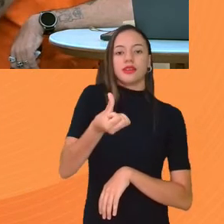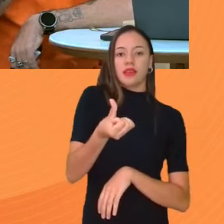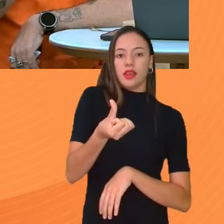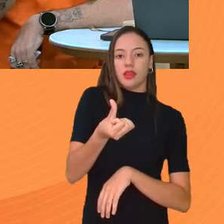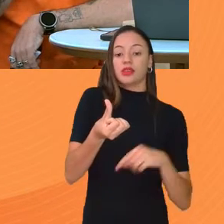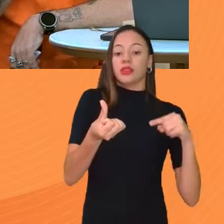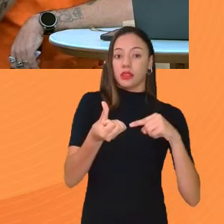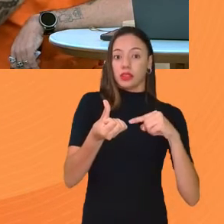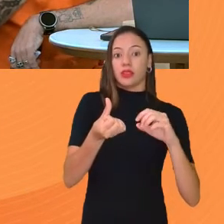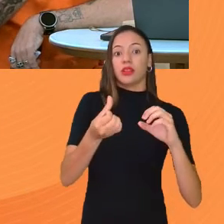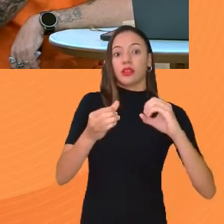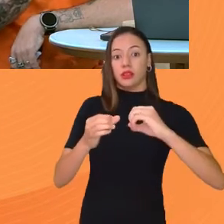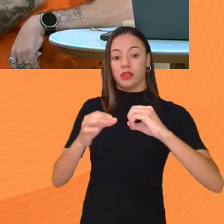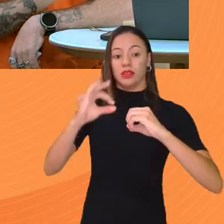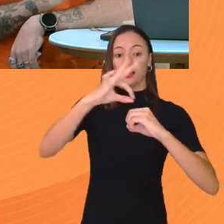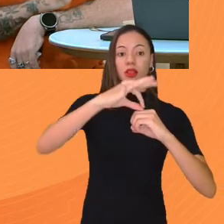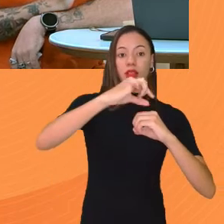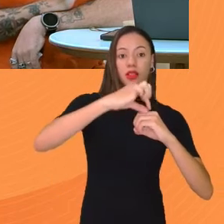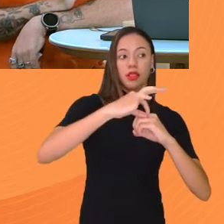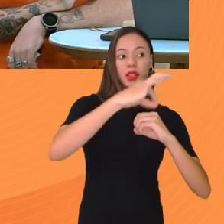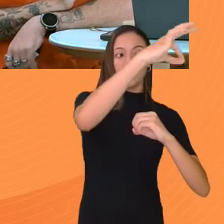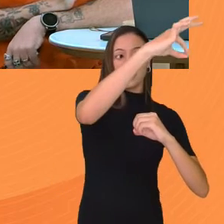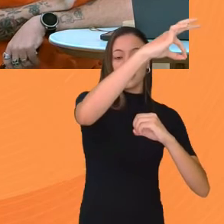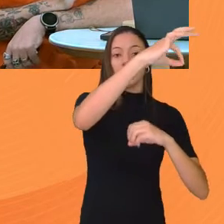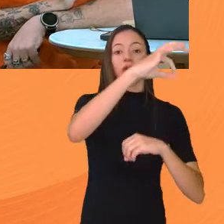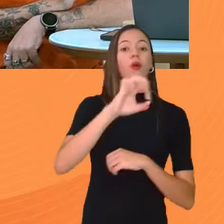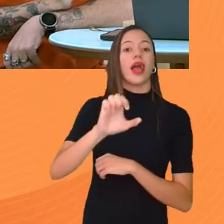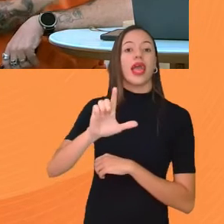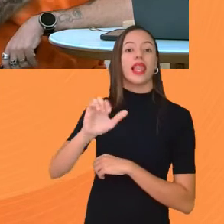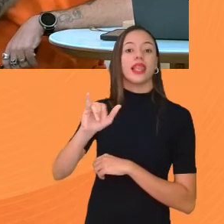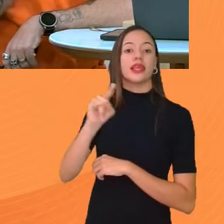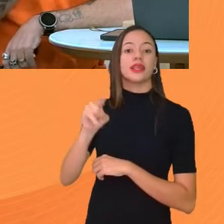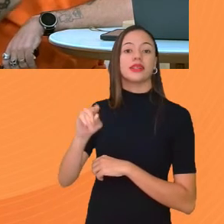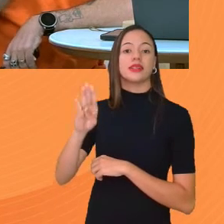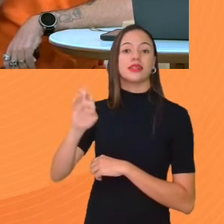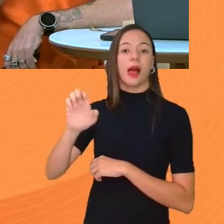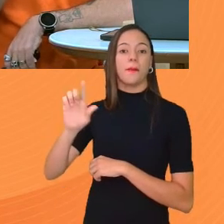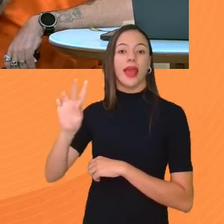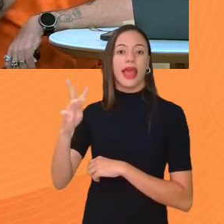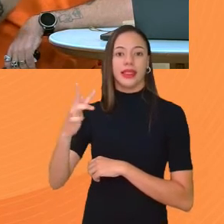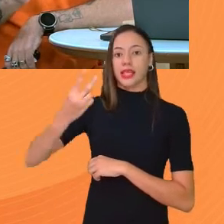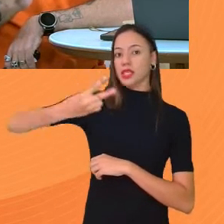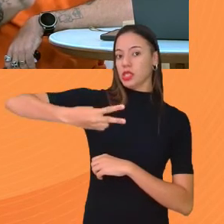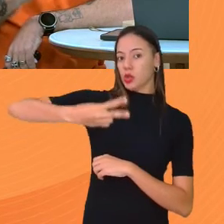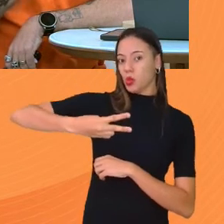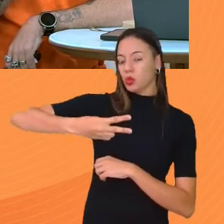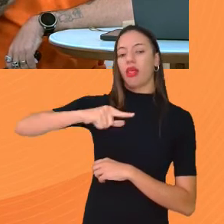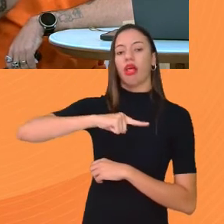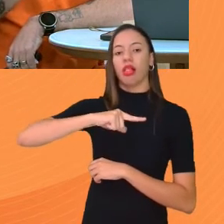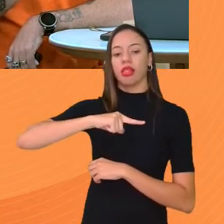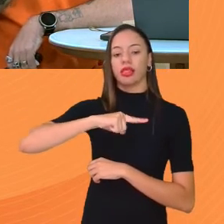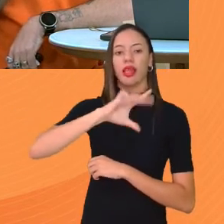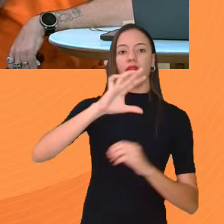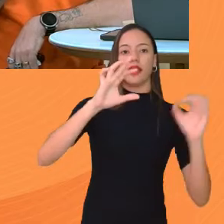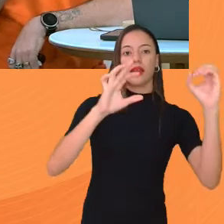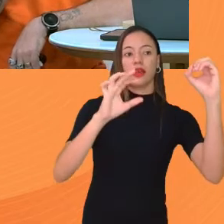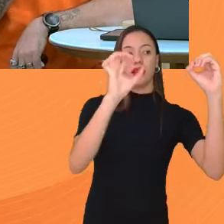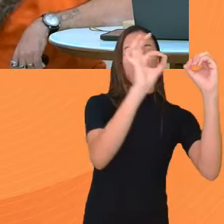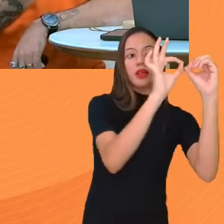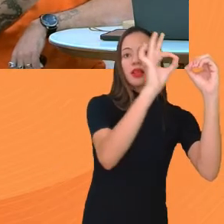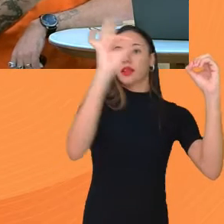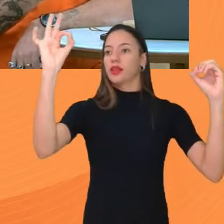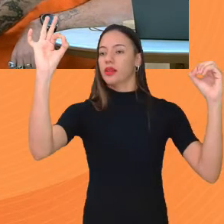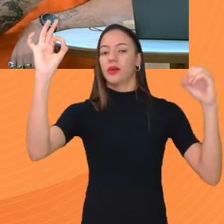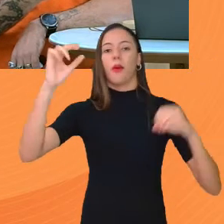com a Rainha Elizabeth II. Opa, tá ficando próximo. A Rainha Elizabeth II, ela vai ter uma relação com